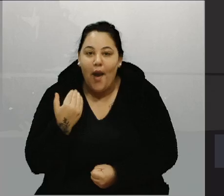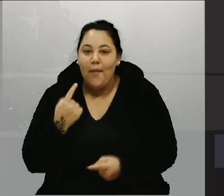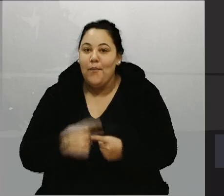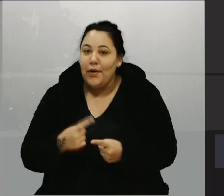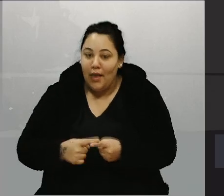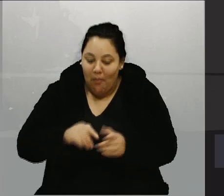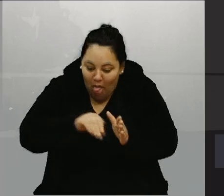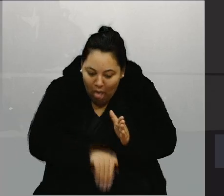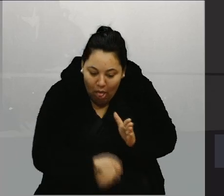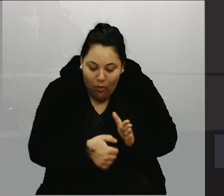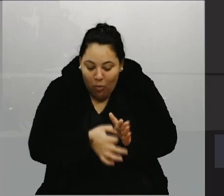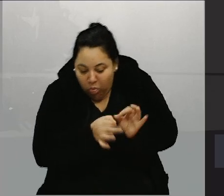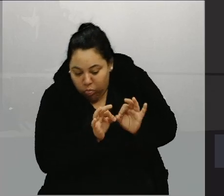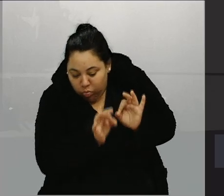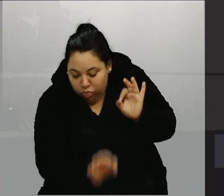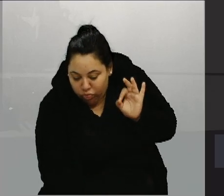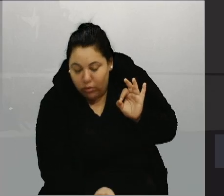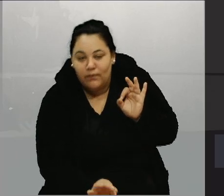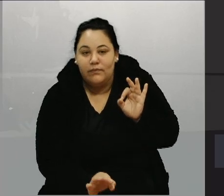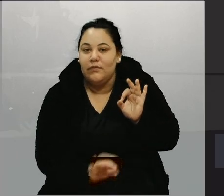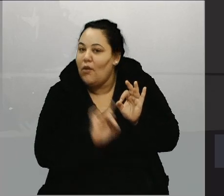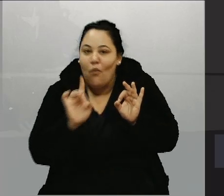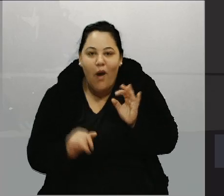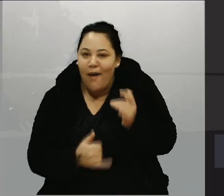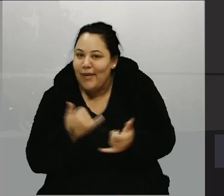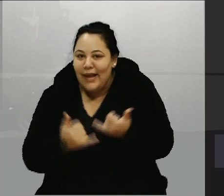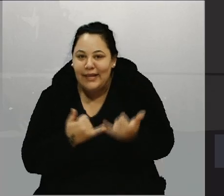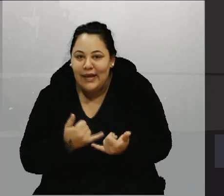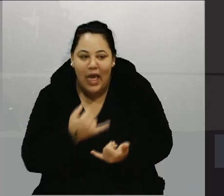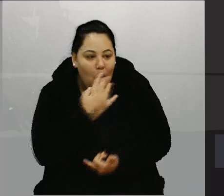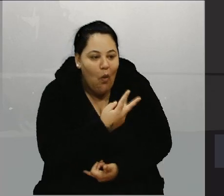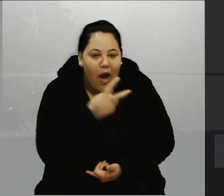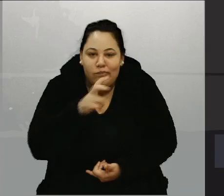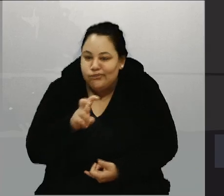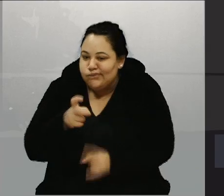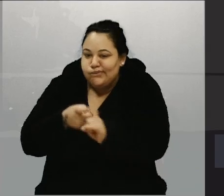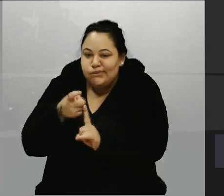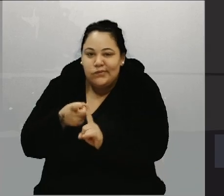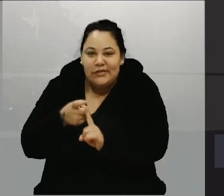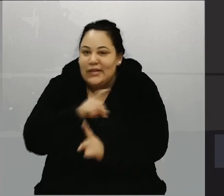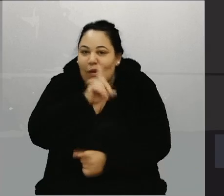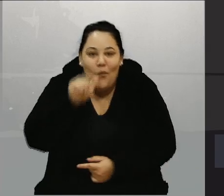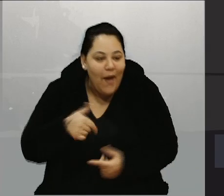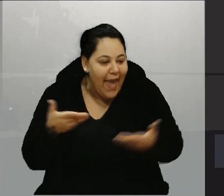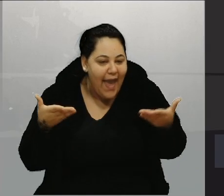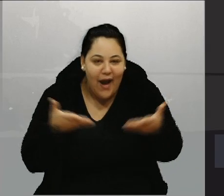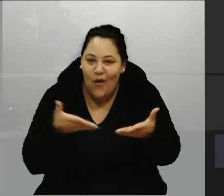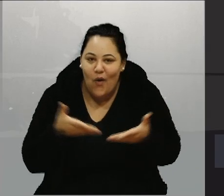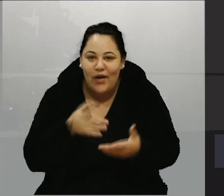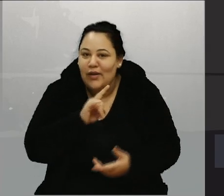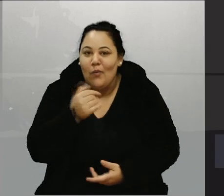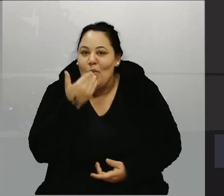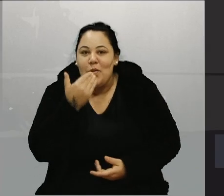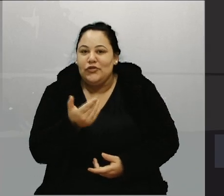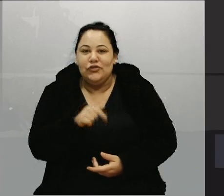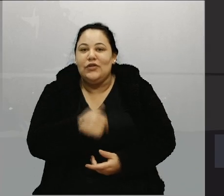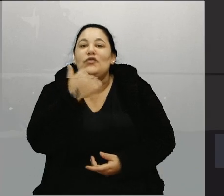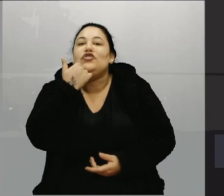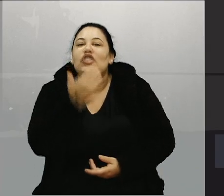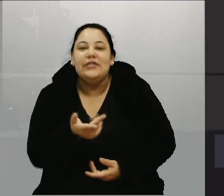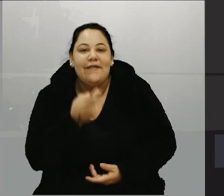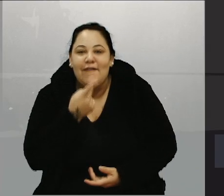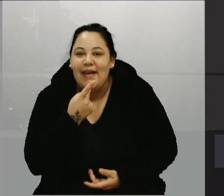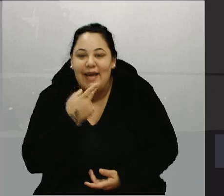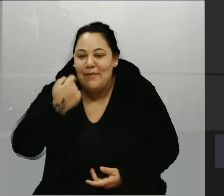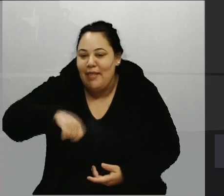grande. É grande, não é brincadeira. Só que 4, 5 meses, não é de agora. Eu não venho pedindo. Não adianta me falar que